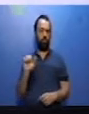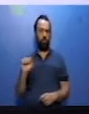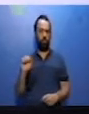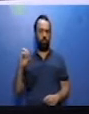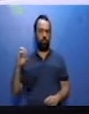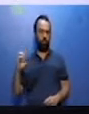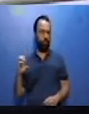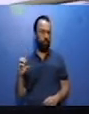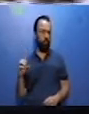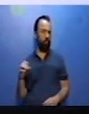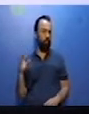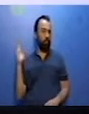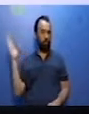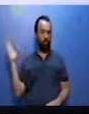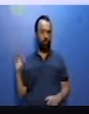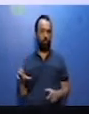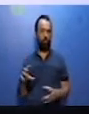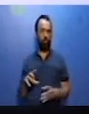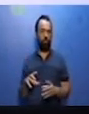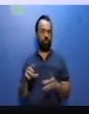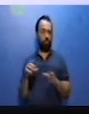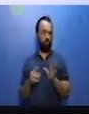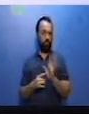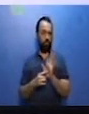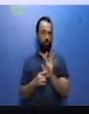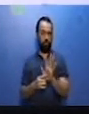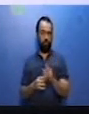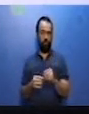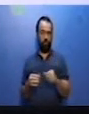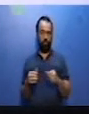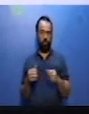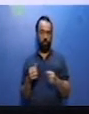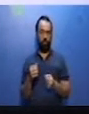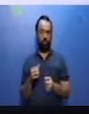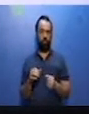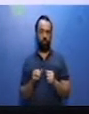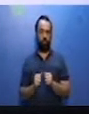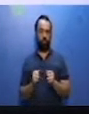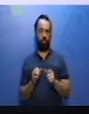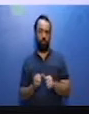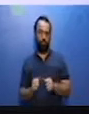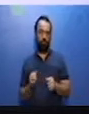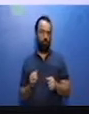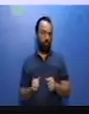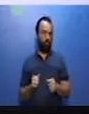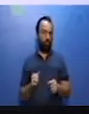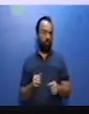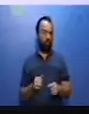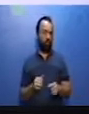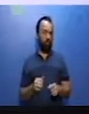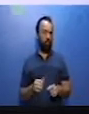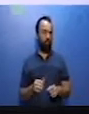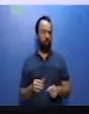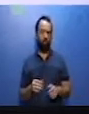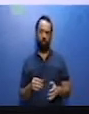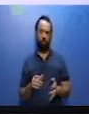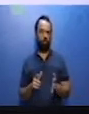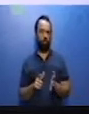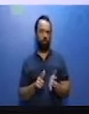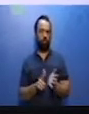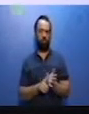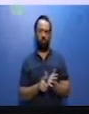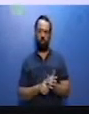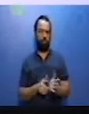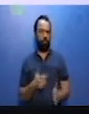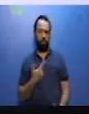1700 antes de cristo acaba de barro cozido desencalha vão tinha era em papel